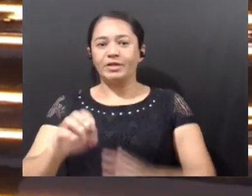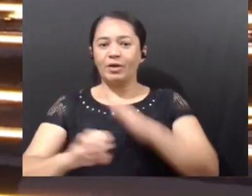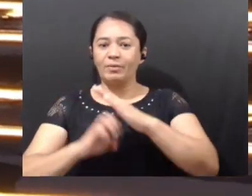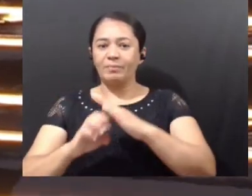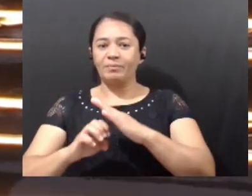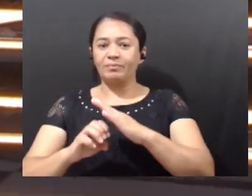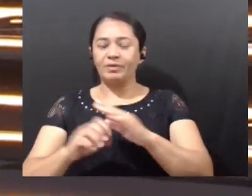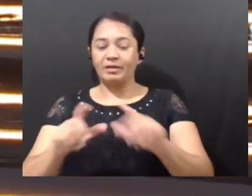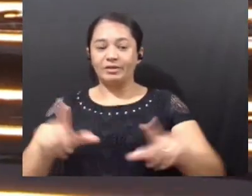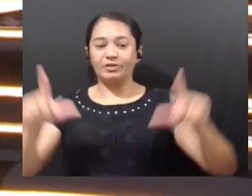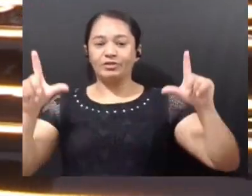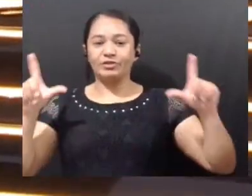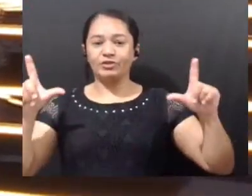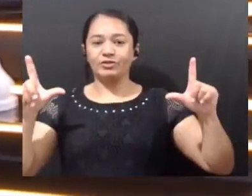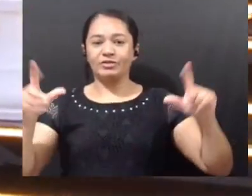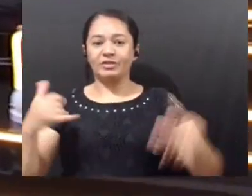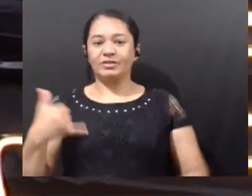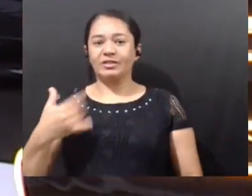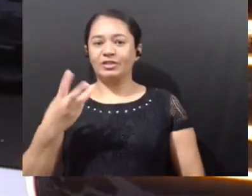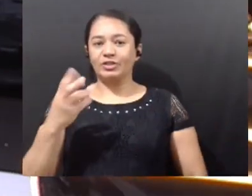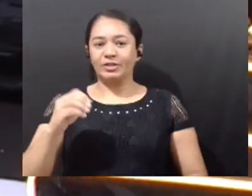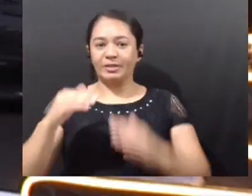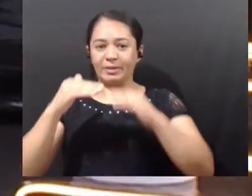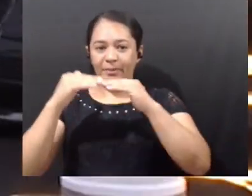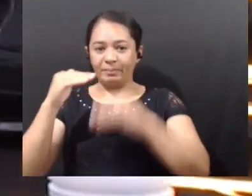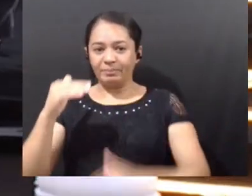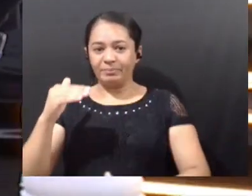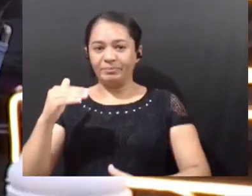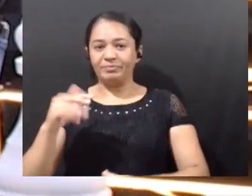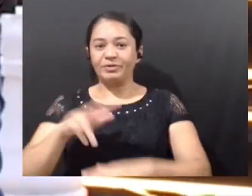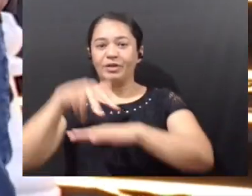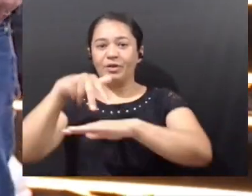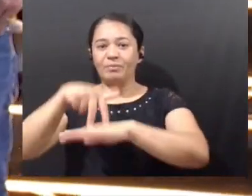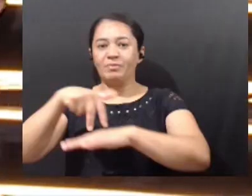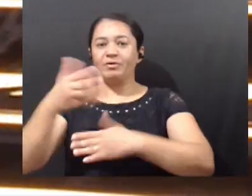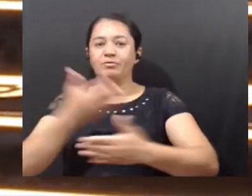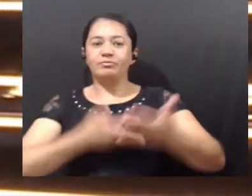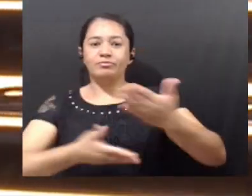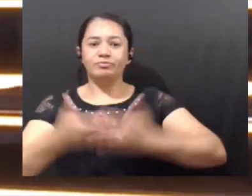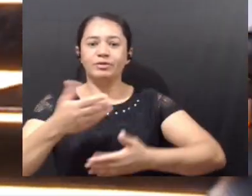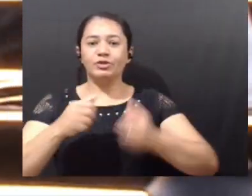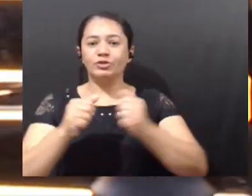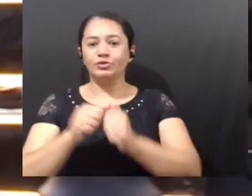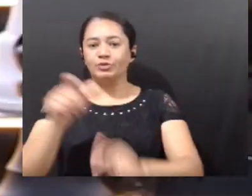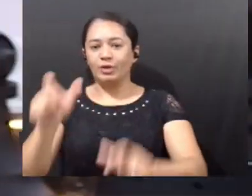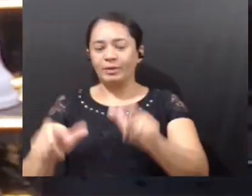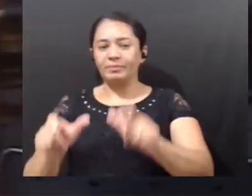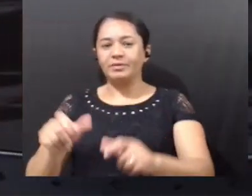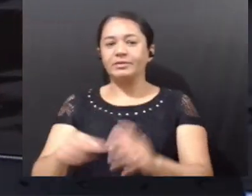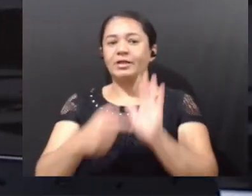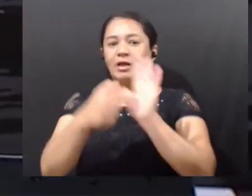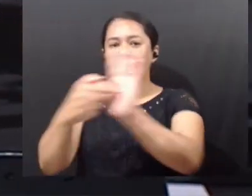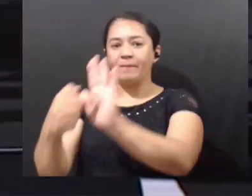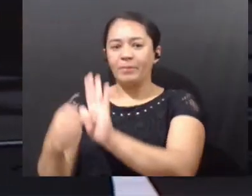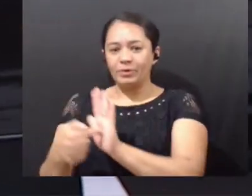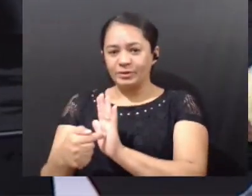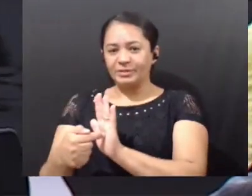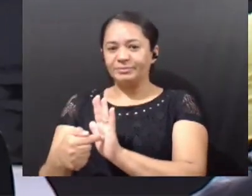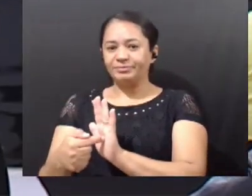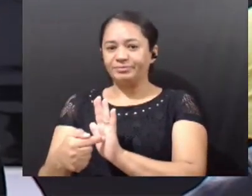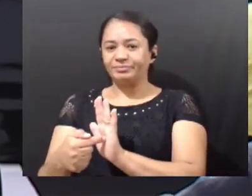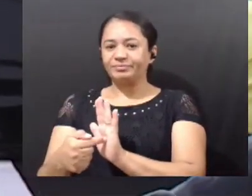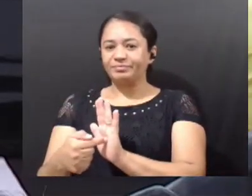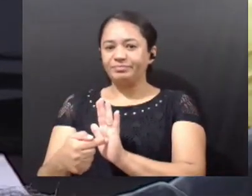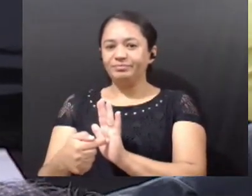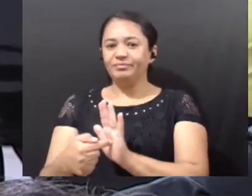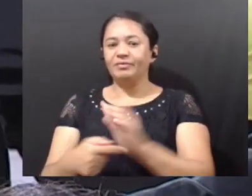menos de 30 anos. No palco, ele interagiu com o público, trazendo conexão entre negócios,